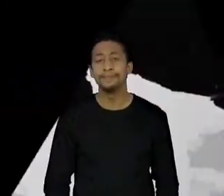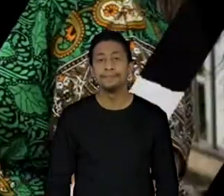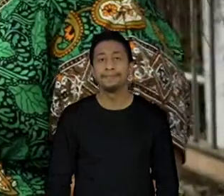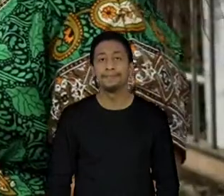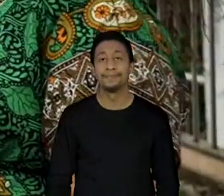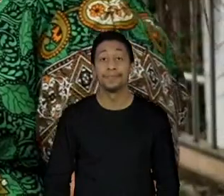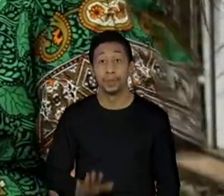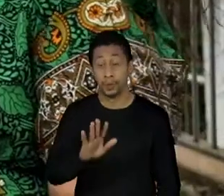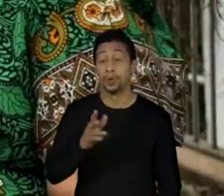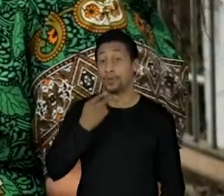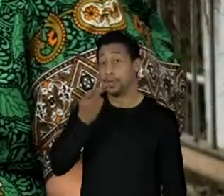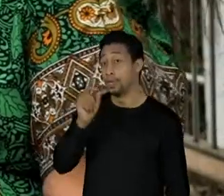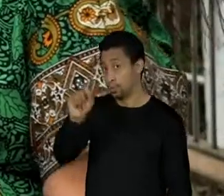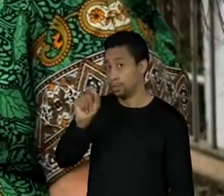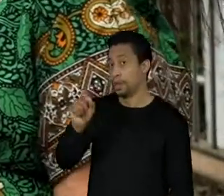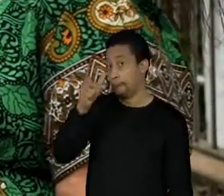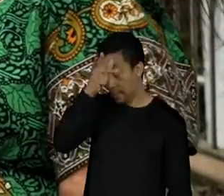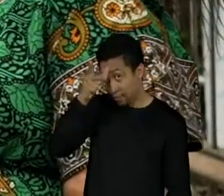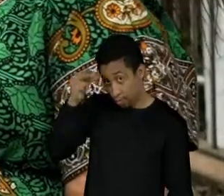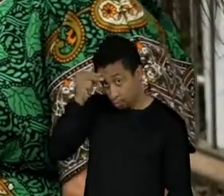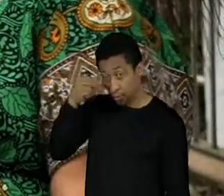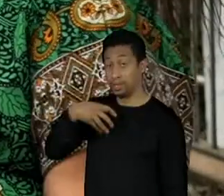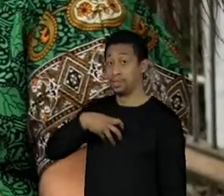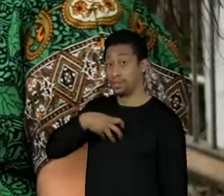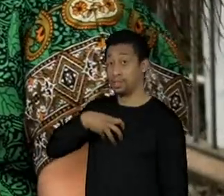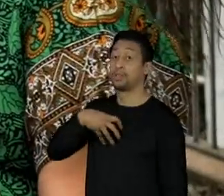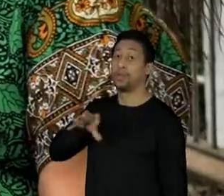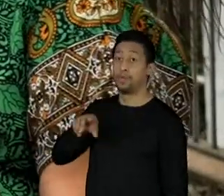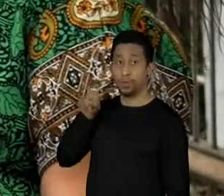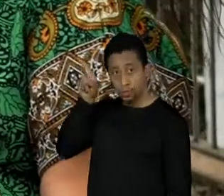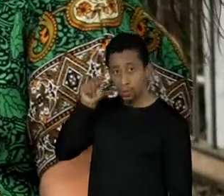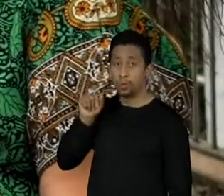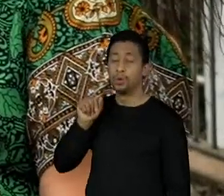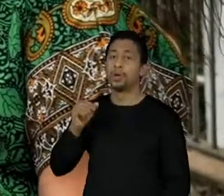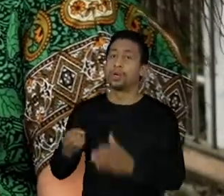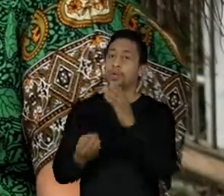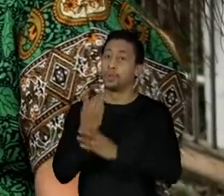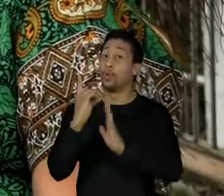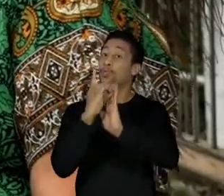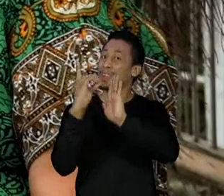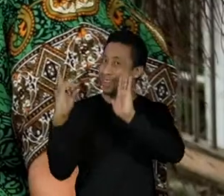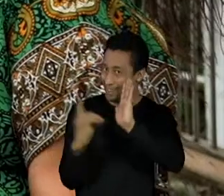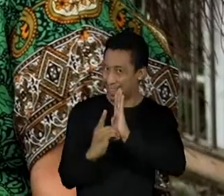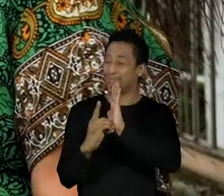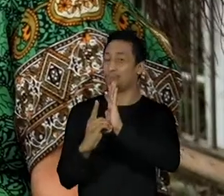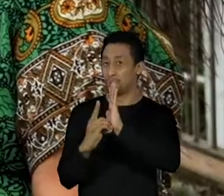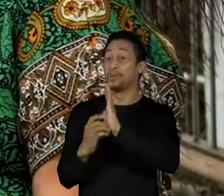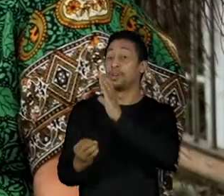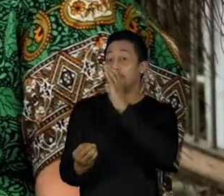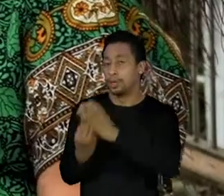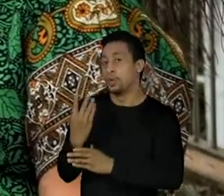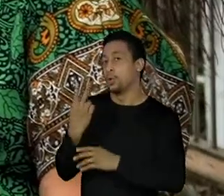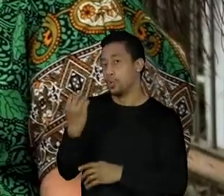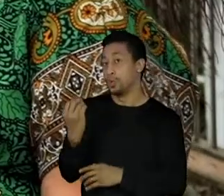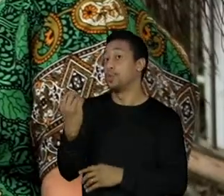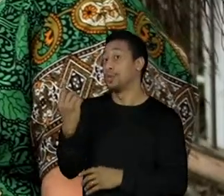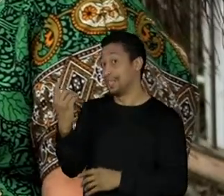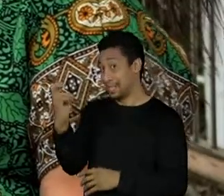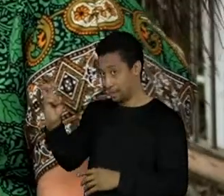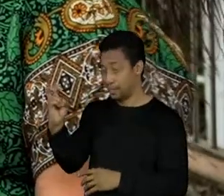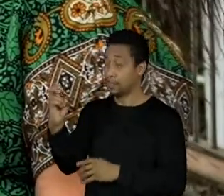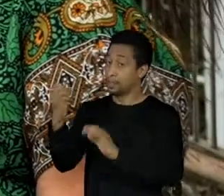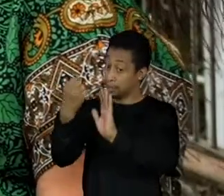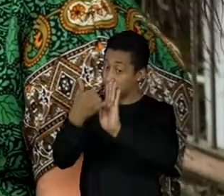Eu estou falando no caso da Prefeitura de Salvador. Tem um decreto que foi reformulado em 2015, onde diz